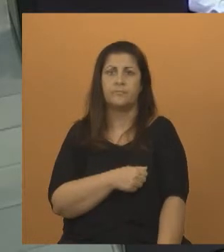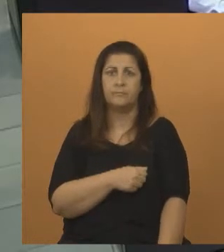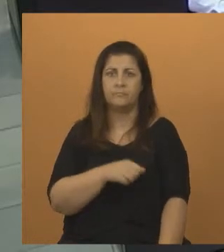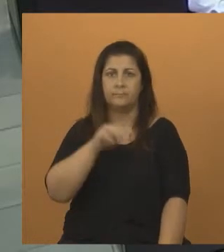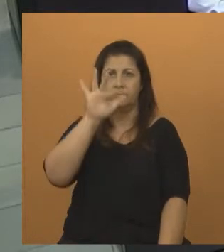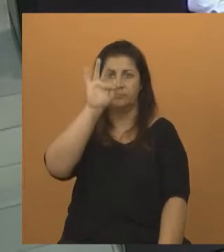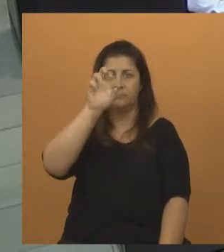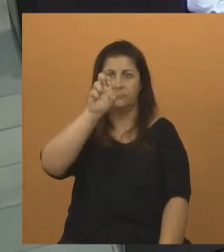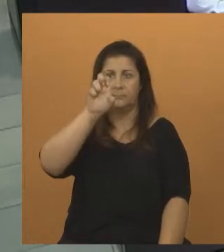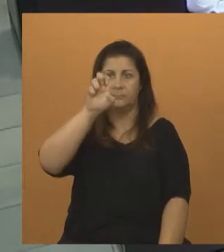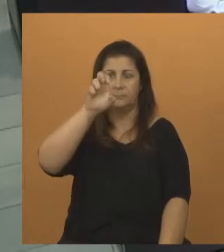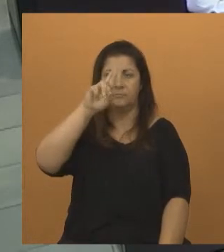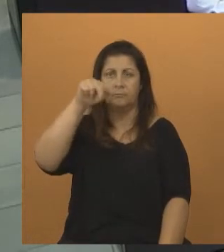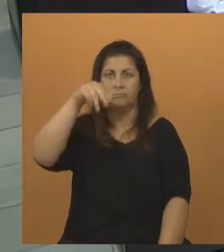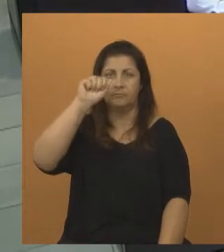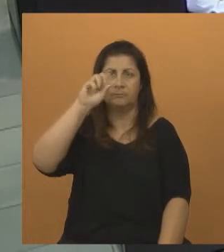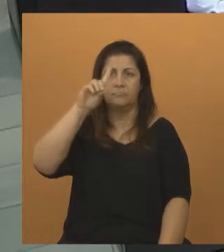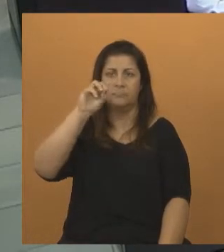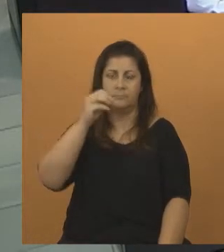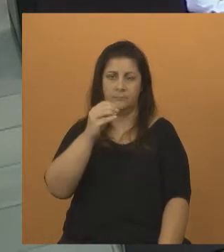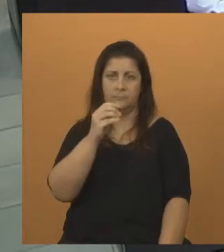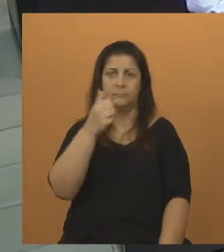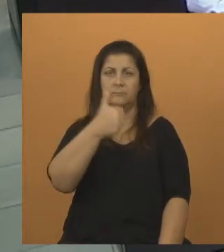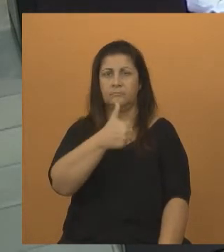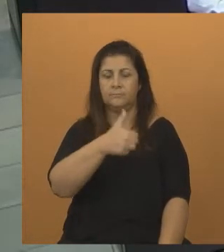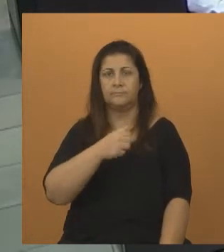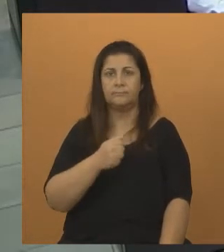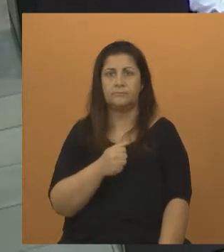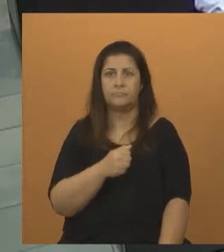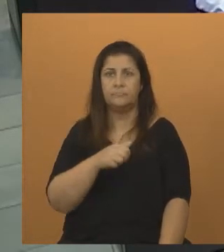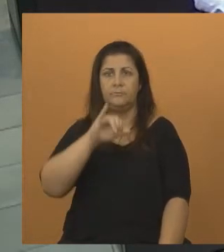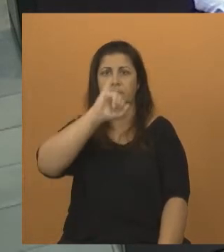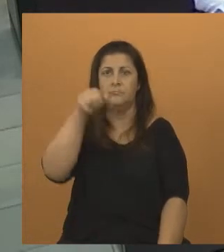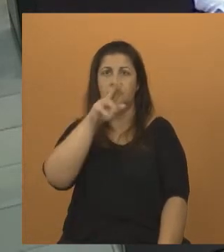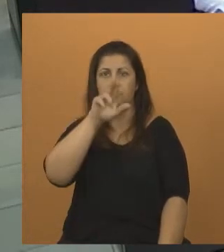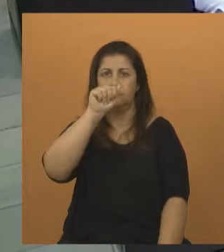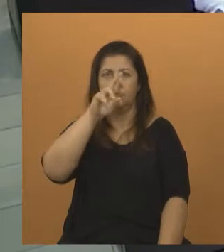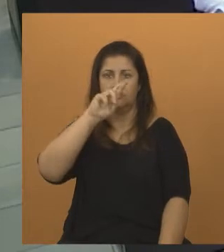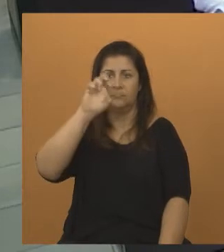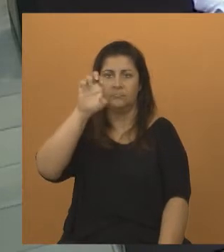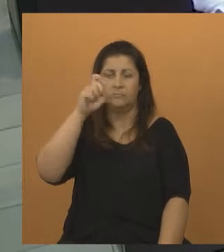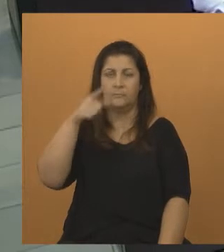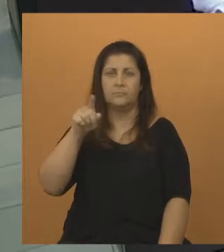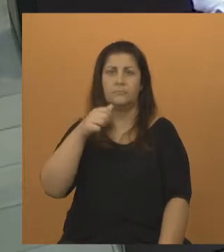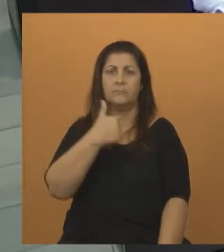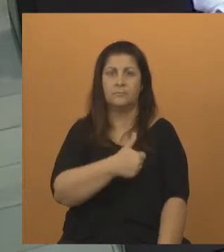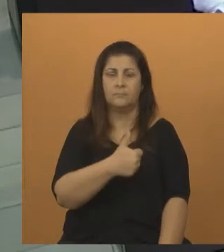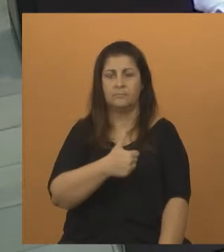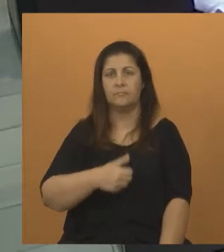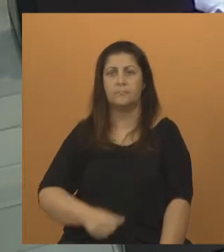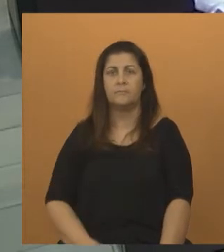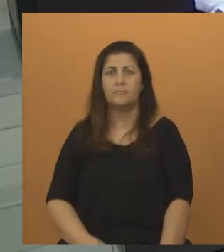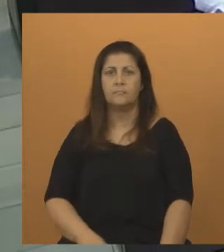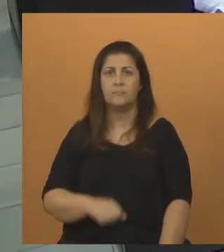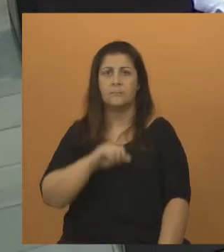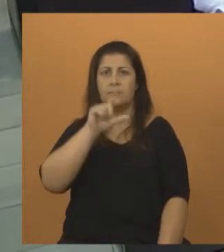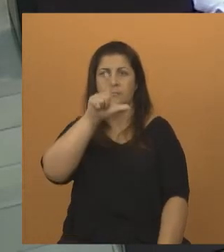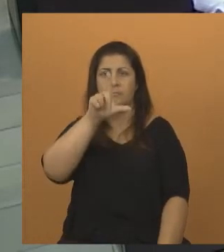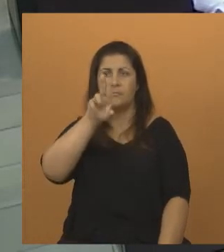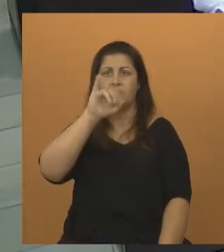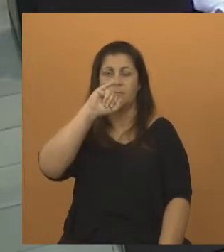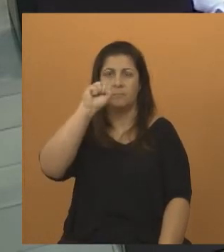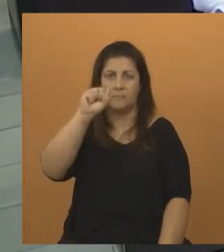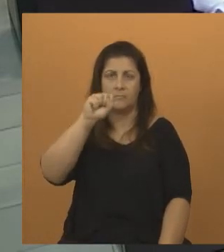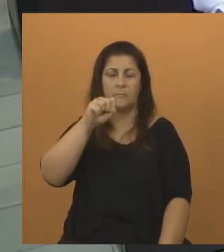vereador Fernando da Ótica Original? Favorável. Como vota vereador Juarez Araújo? Favorável. Como vota vereador Luiz